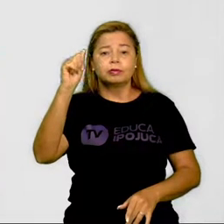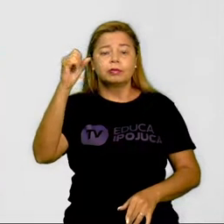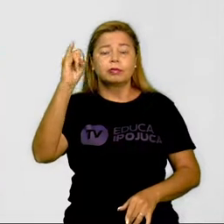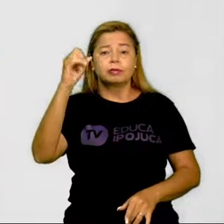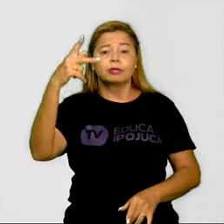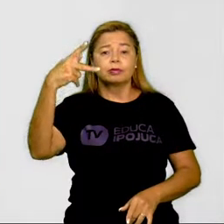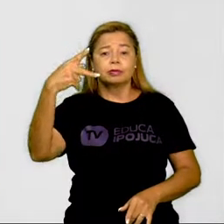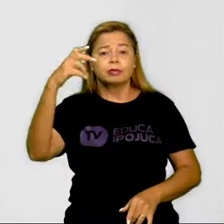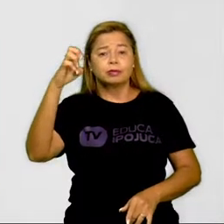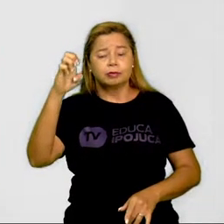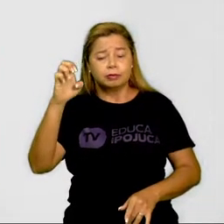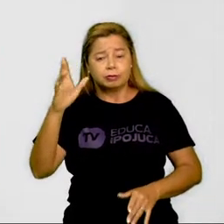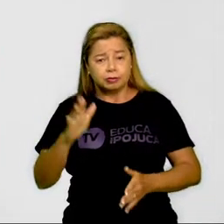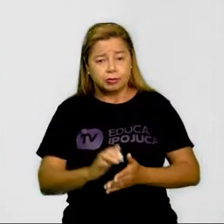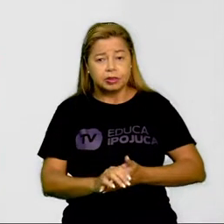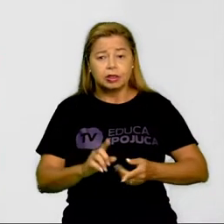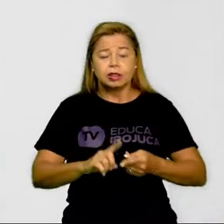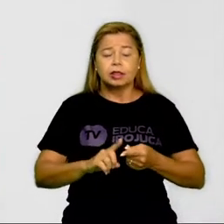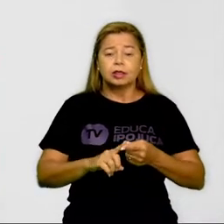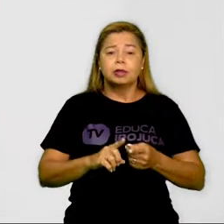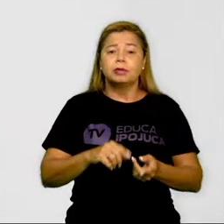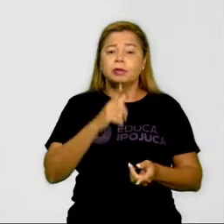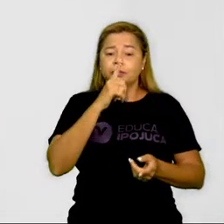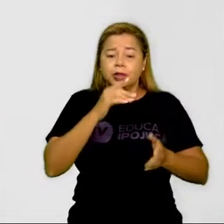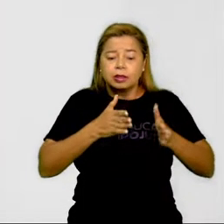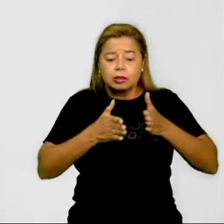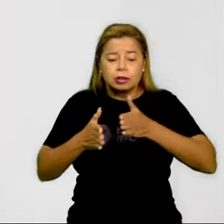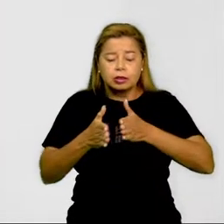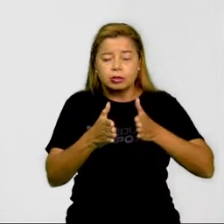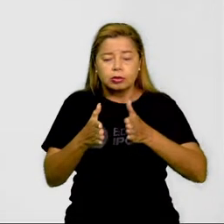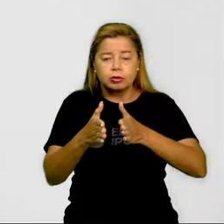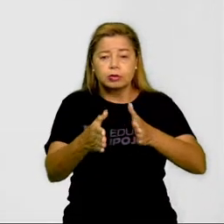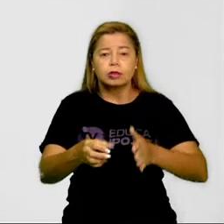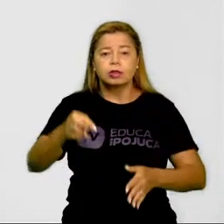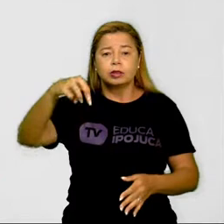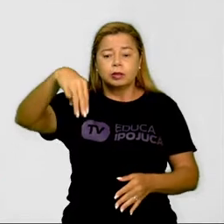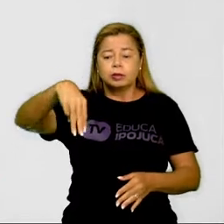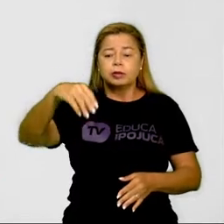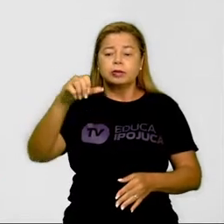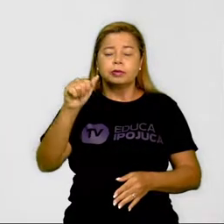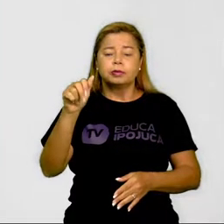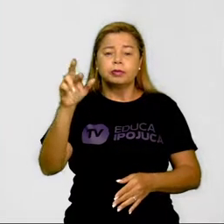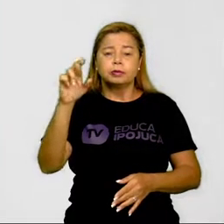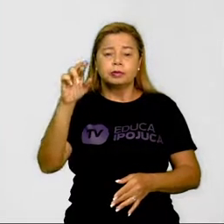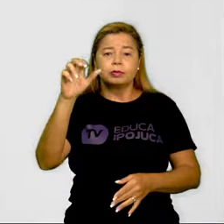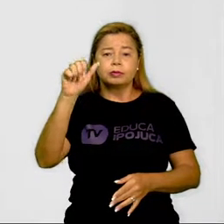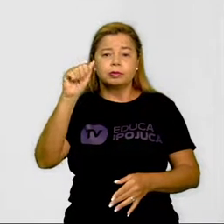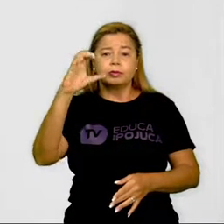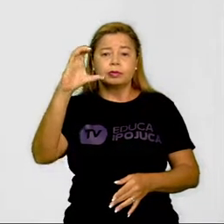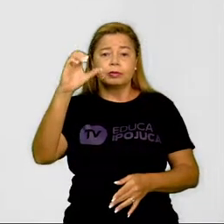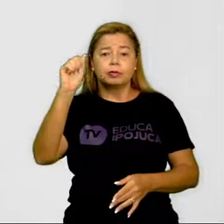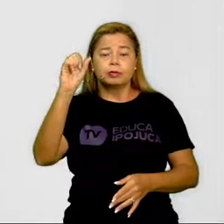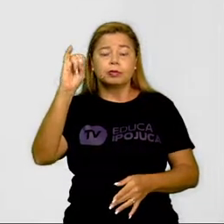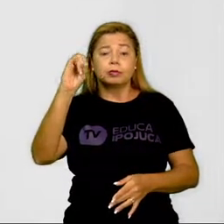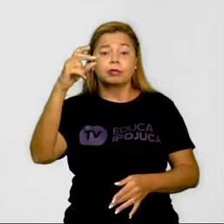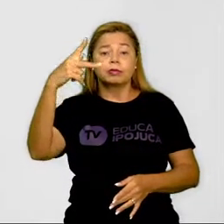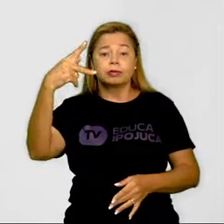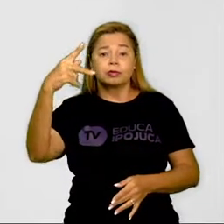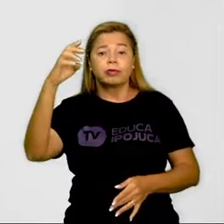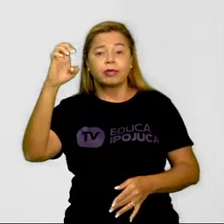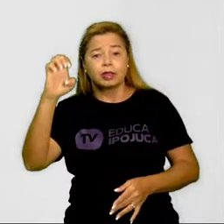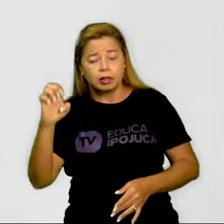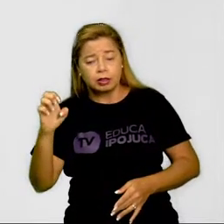O Rio Maracaípe, que você pode estar visualizando nessa imagem, e a extensão do que está próximo a esse